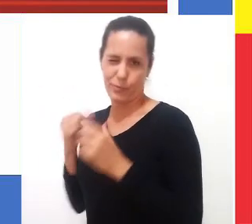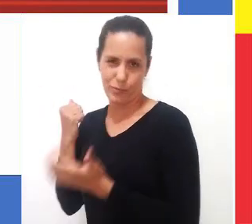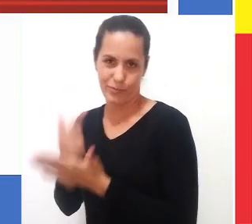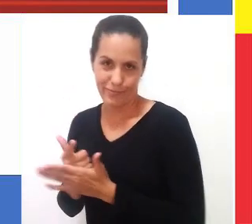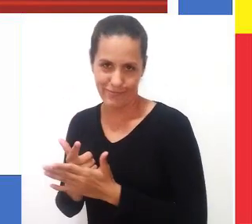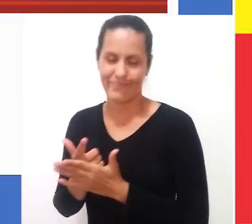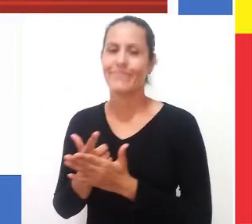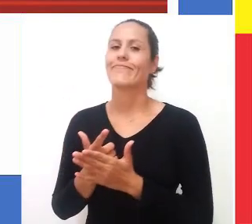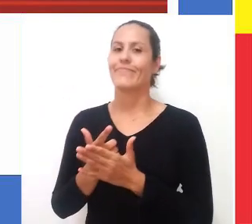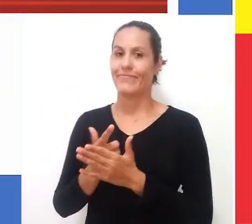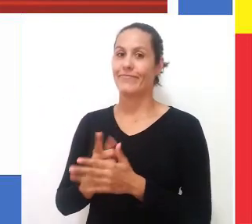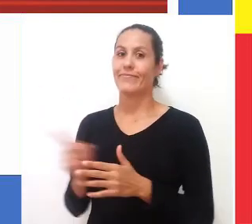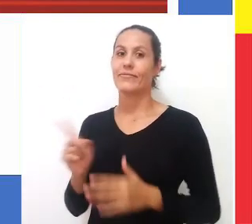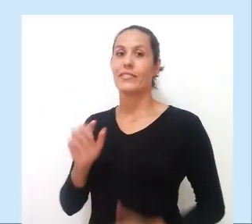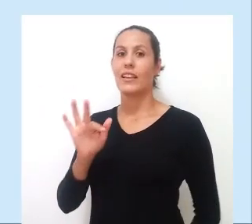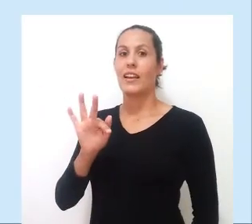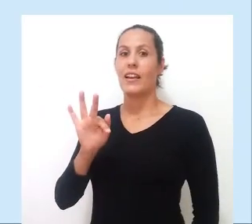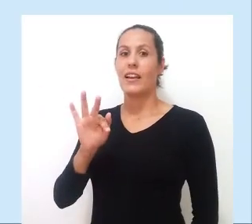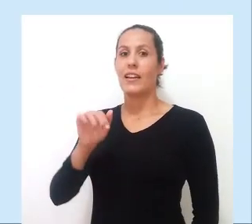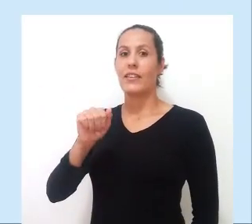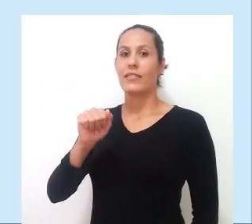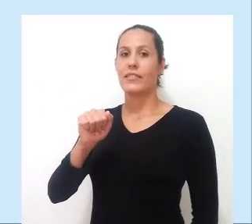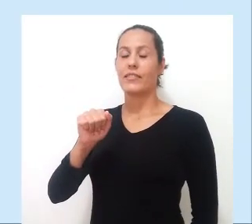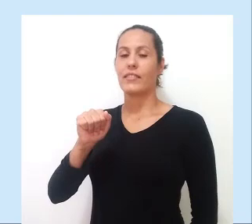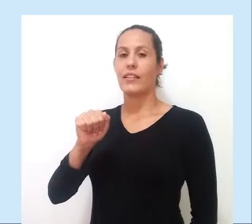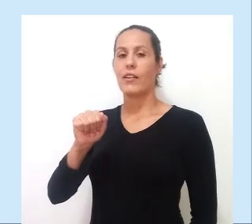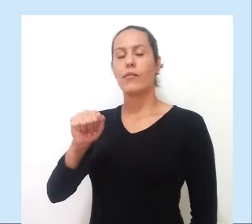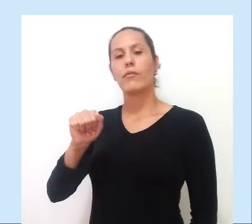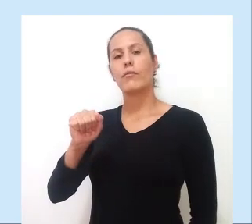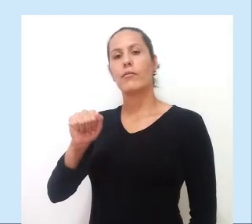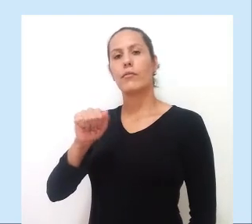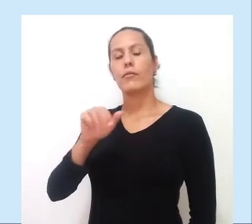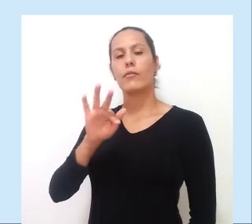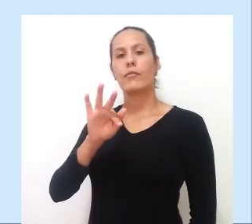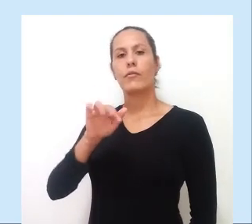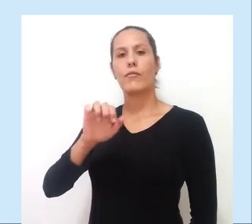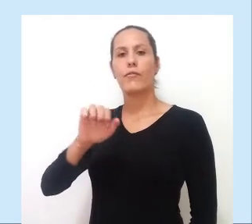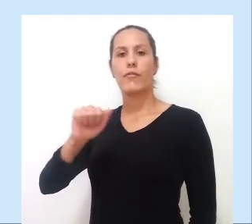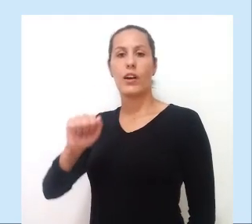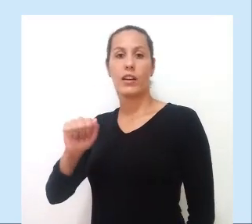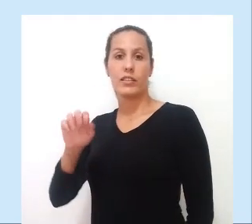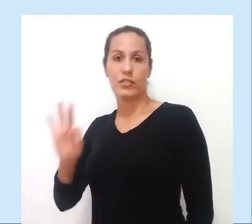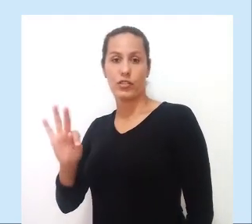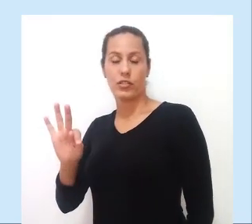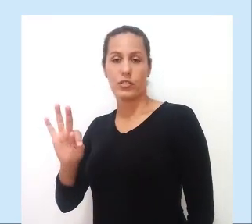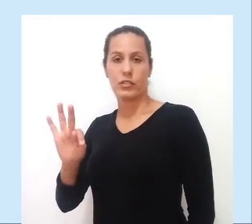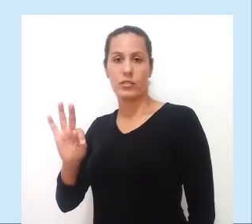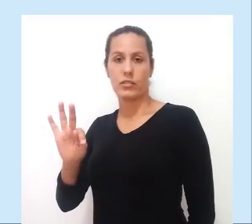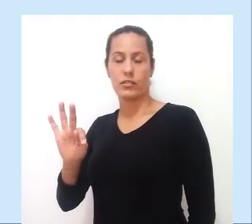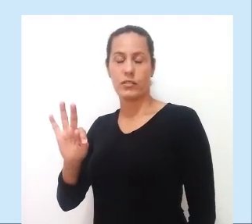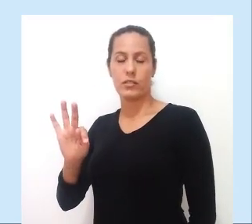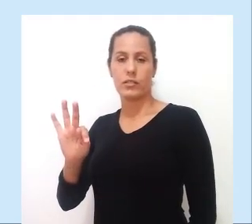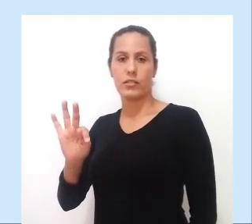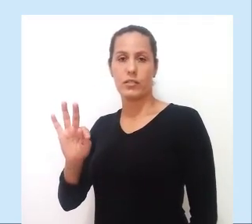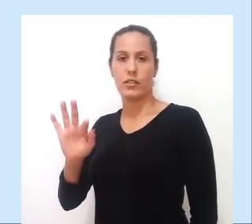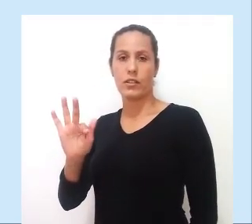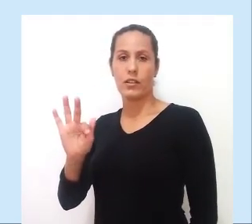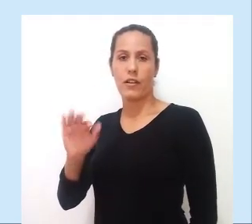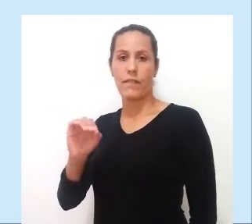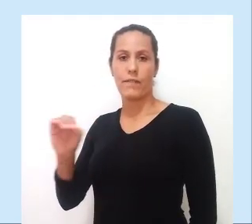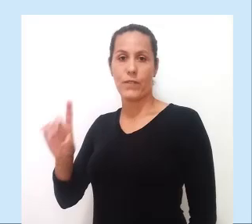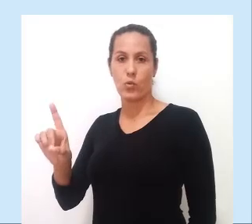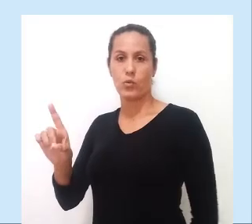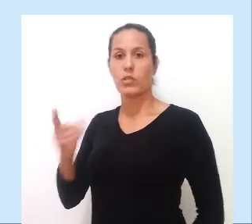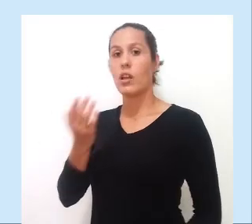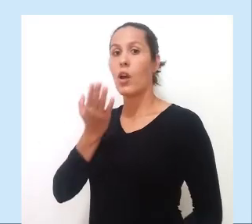né, pedir um fast food? Então, mais uma palavra que está incorporada também no nosso dia a dia, que são os fast foods, são as